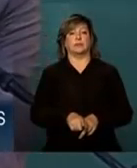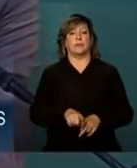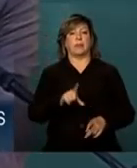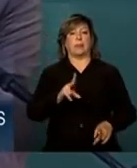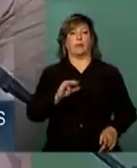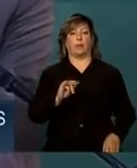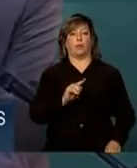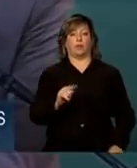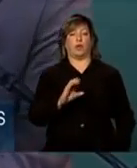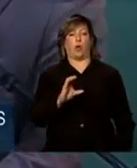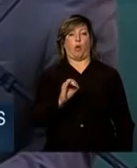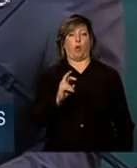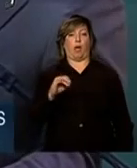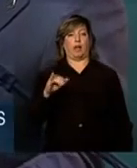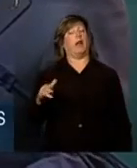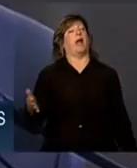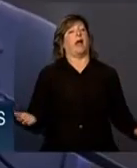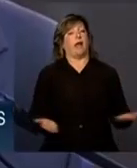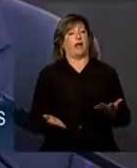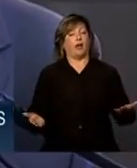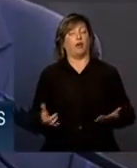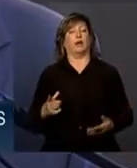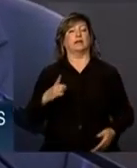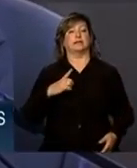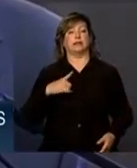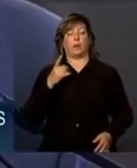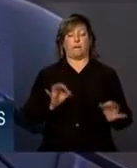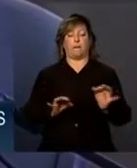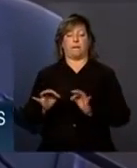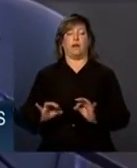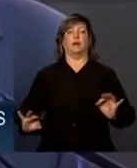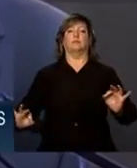agora sim, tem um projeto acabado,